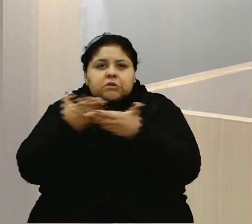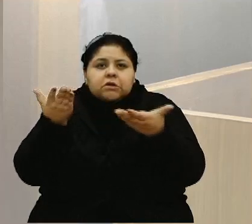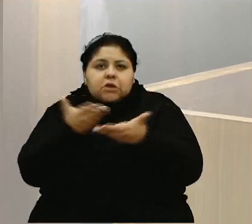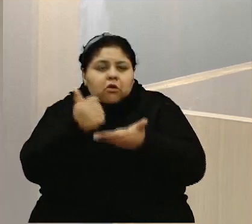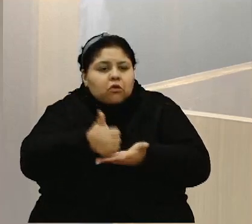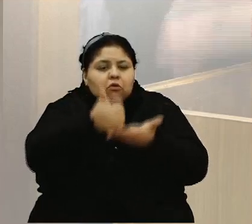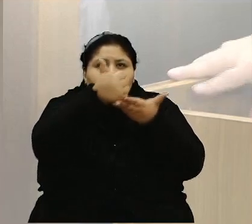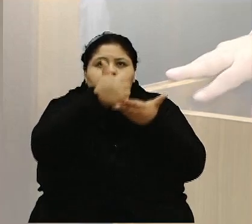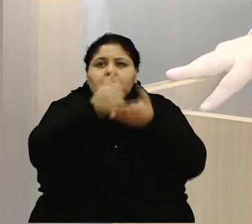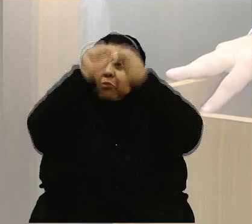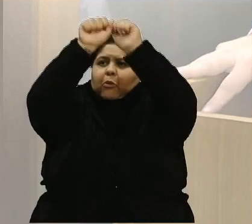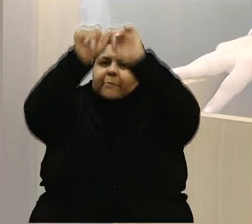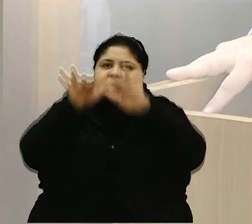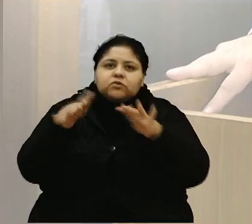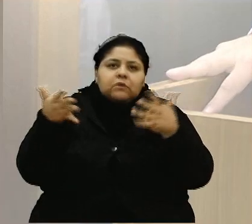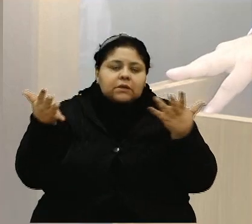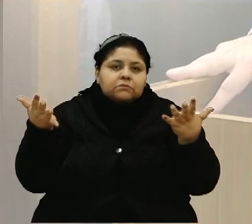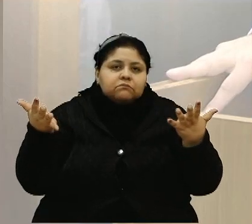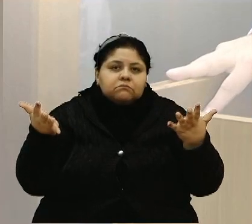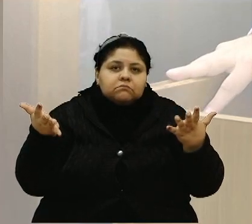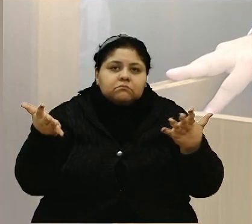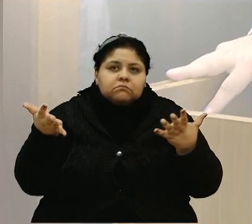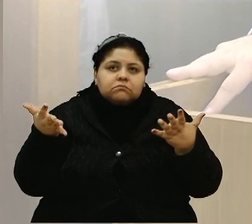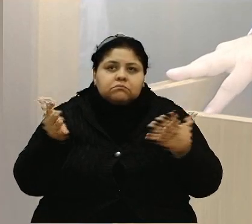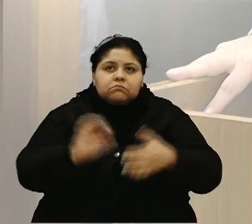com um abençoado.